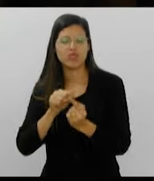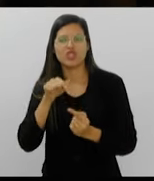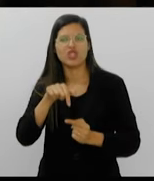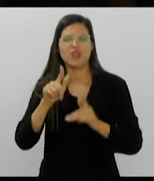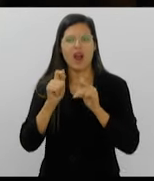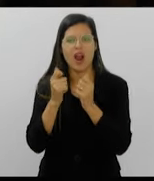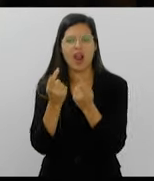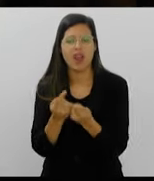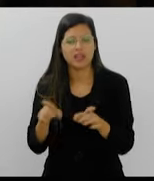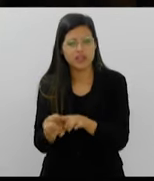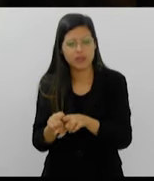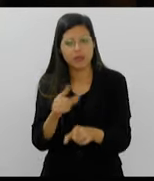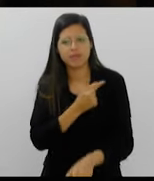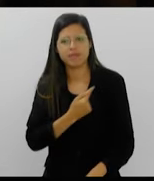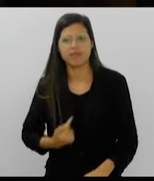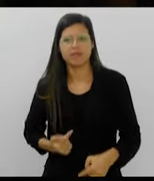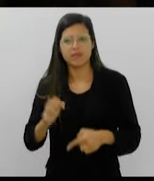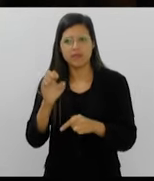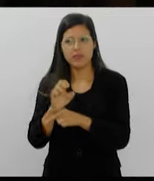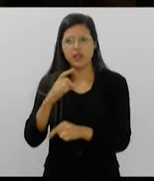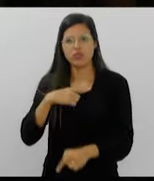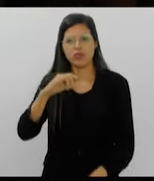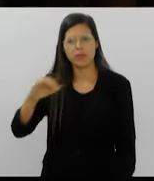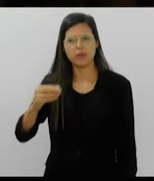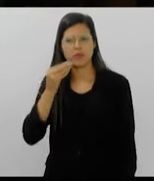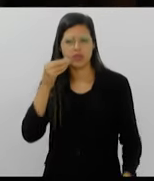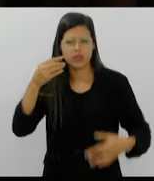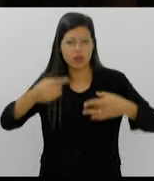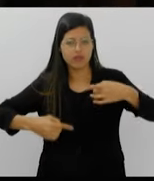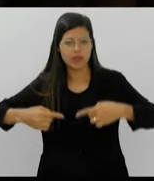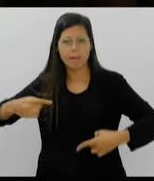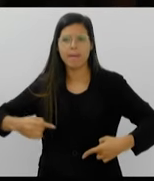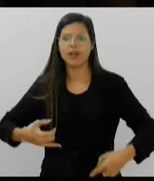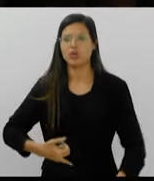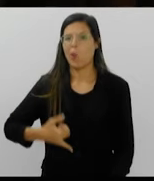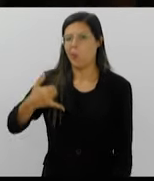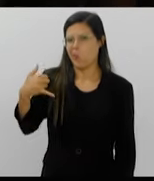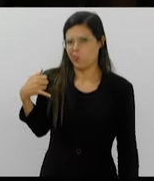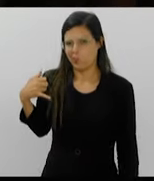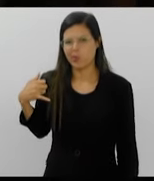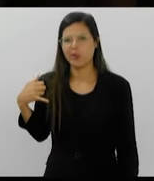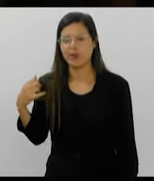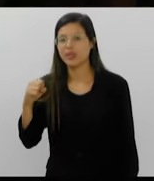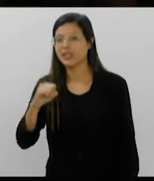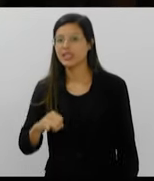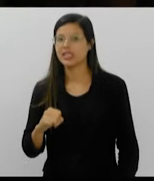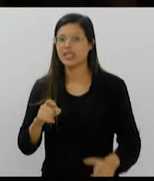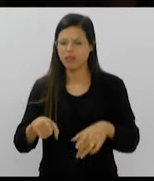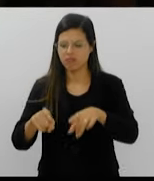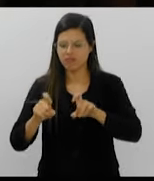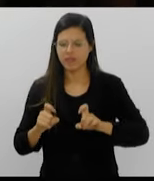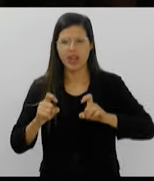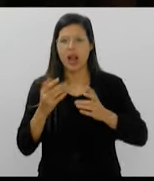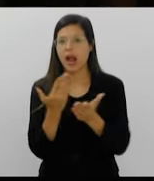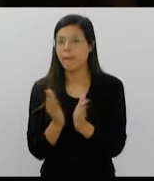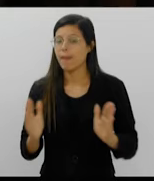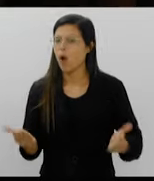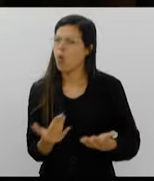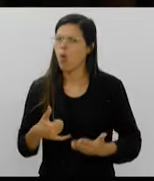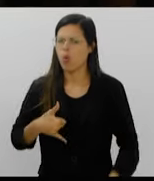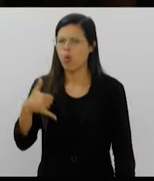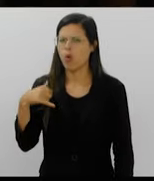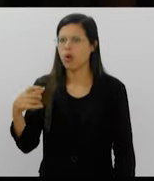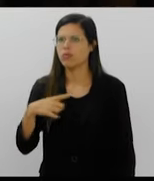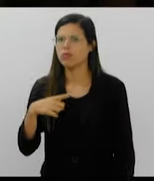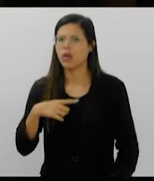Estado. Como eu dizia, eu tive a oportunidade no debate onde me orgulho. Se a minha carreira política acabar hoje, eu me orgulho e falo aqui para a